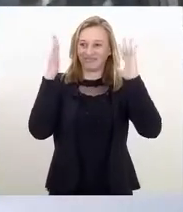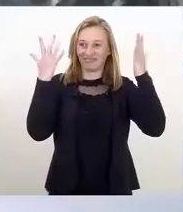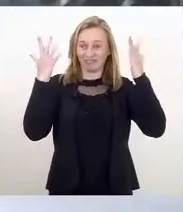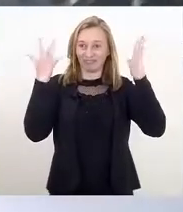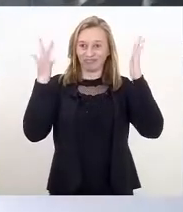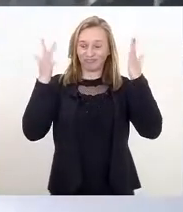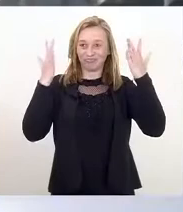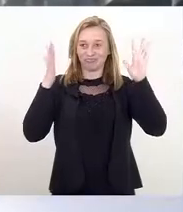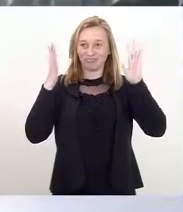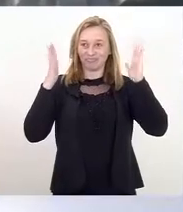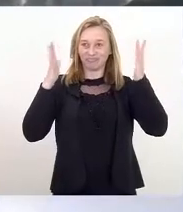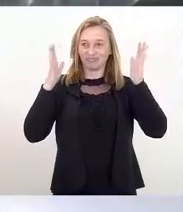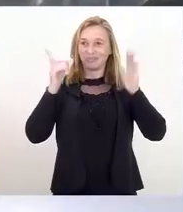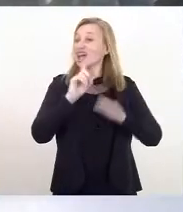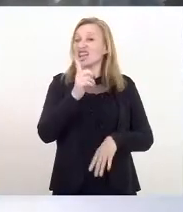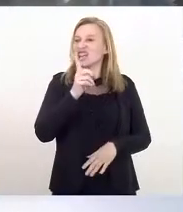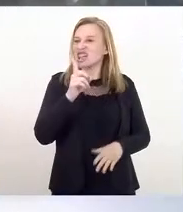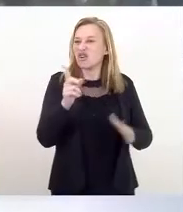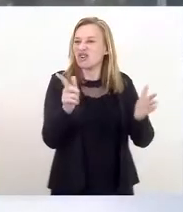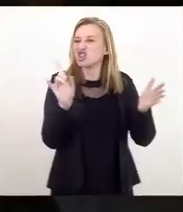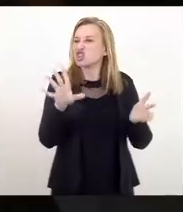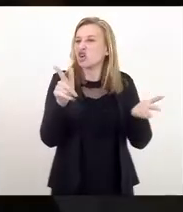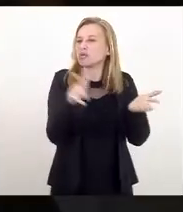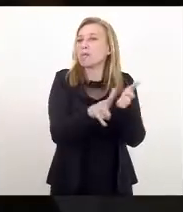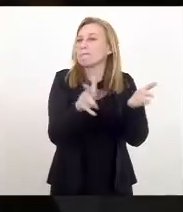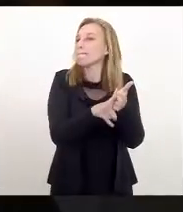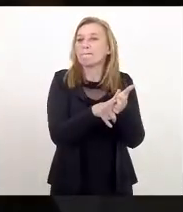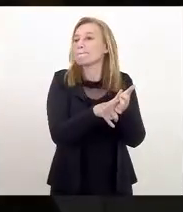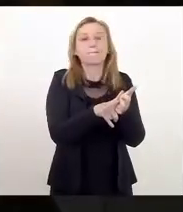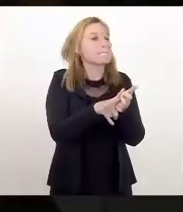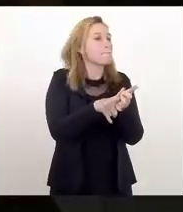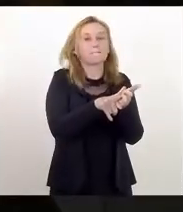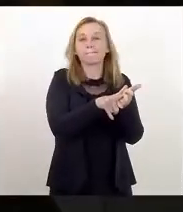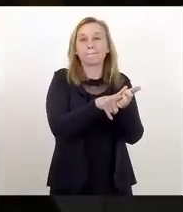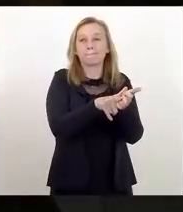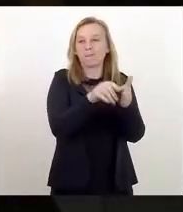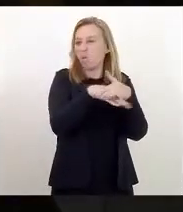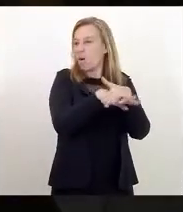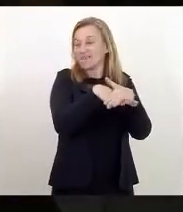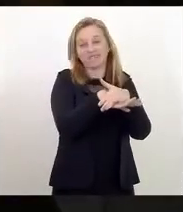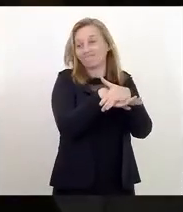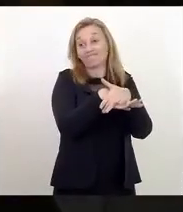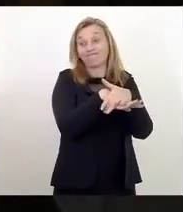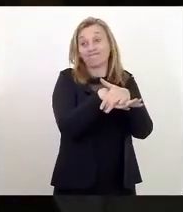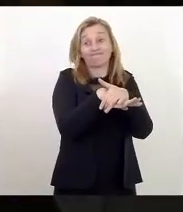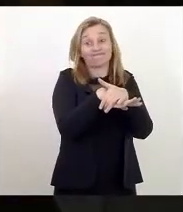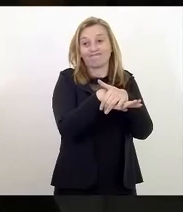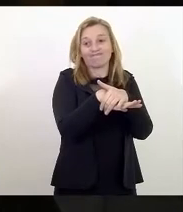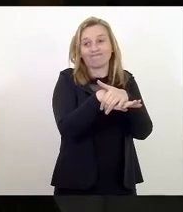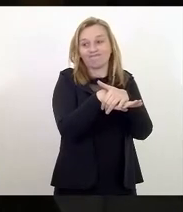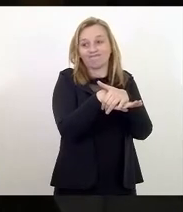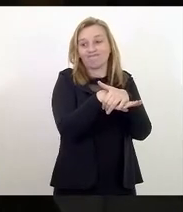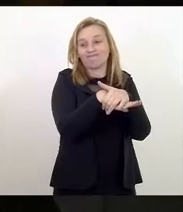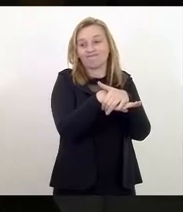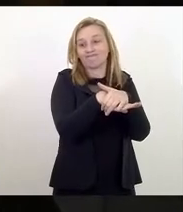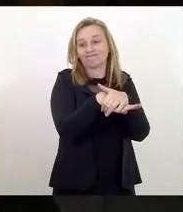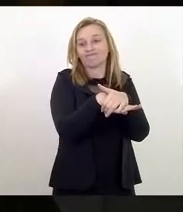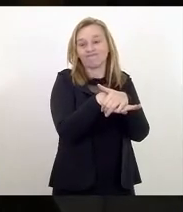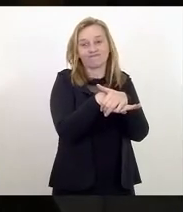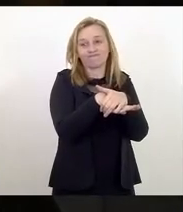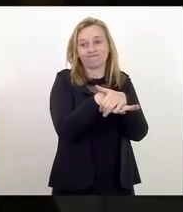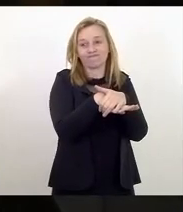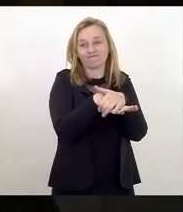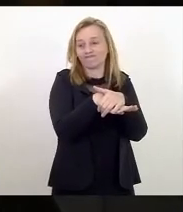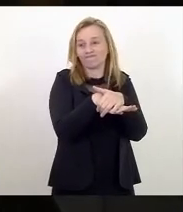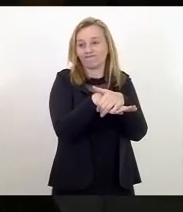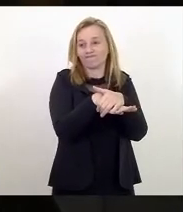Para ela não ficar no papel alimentando cupim nas gavetas dos burocratas e dos